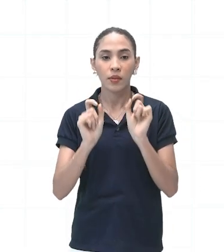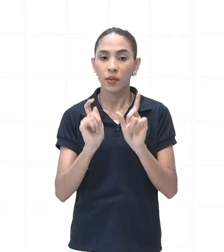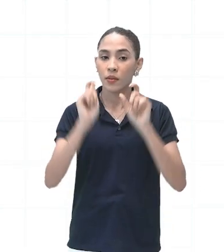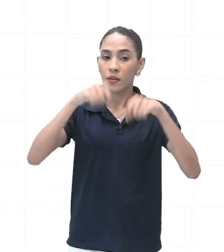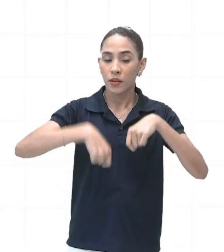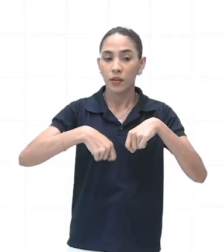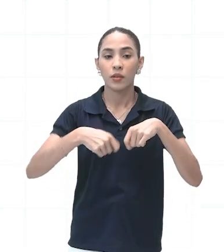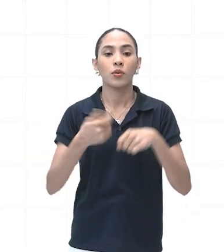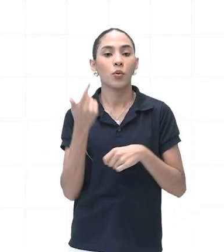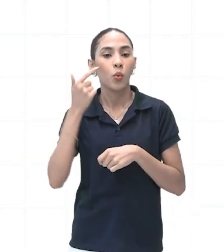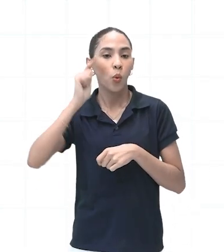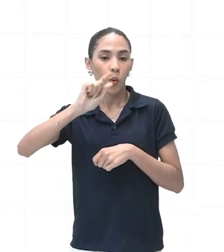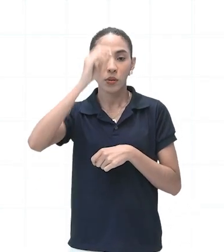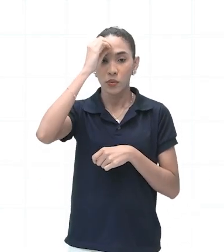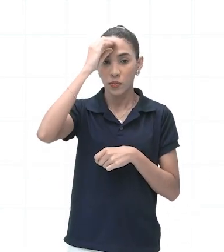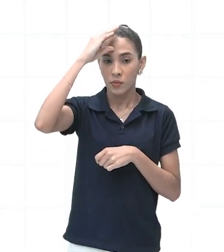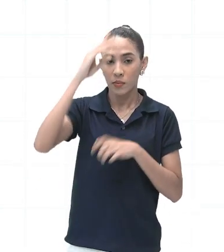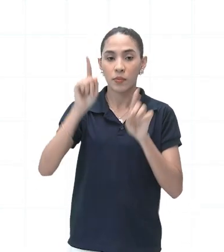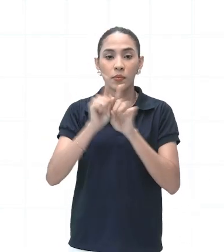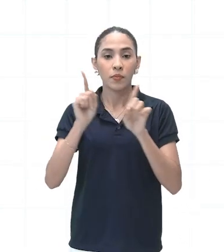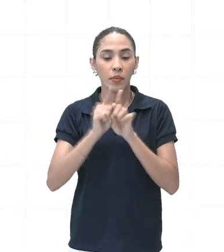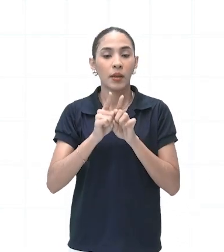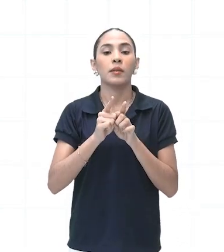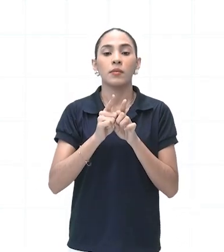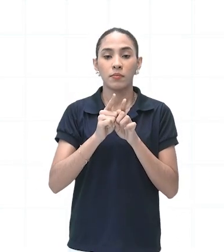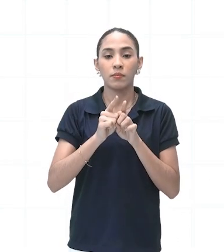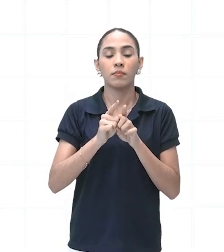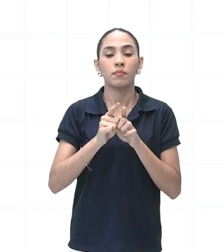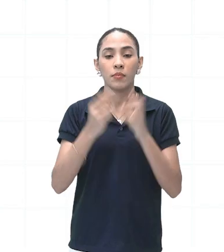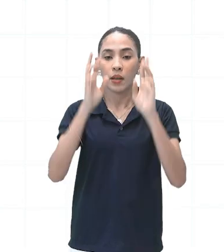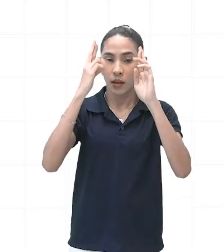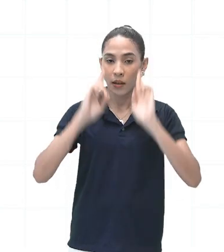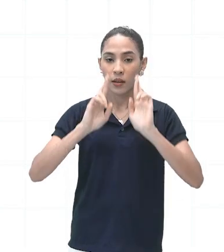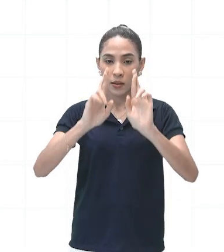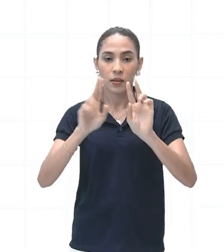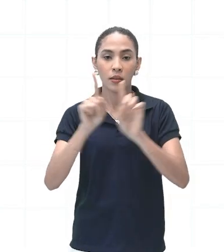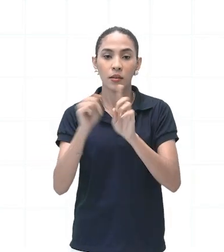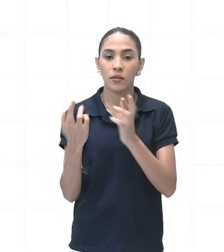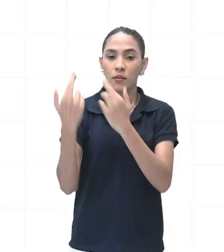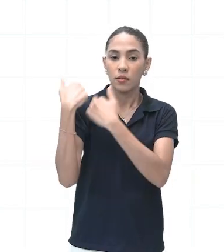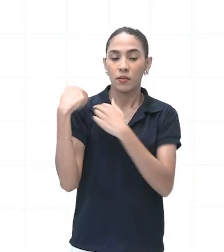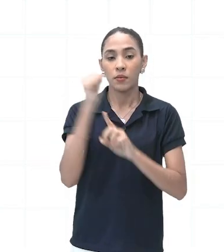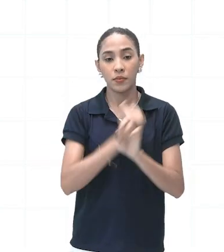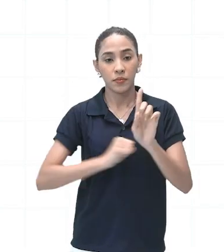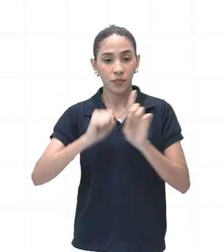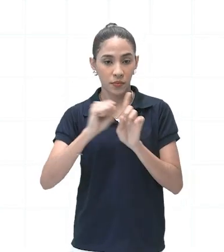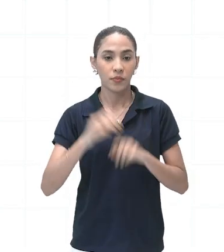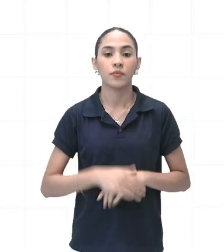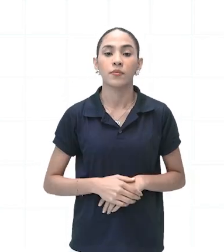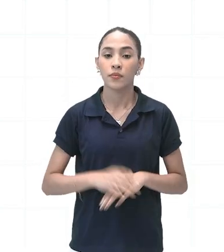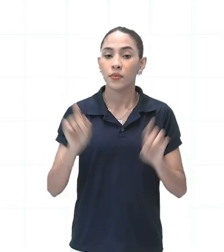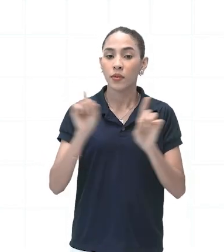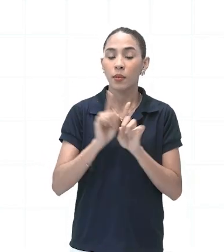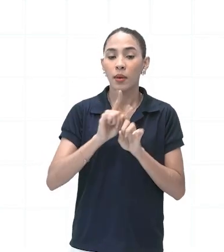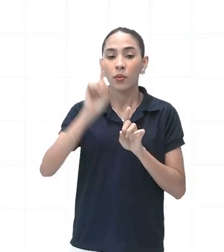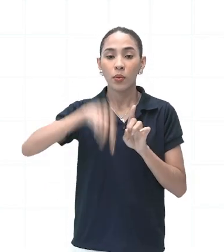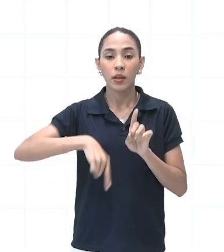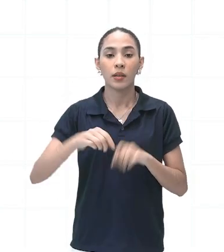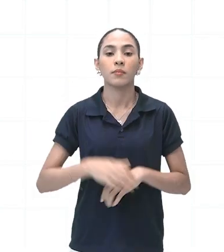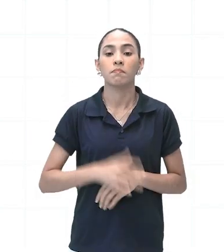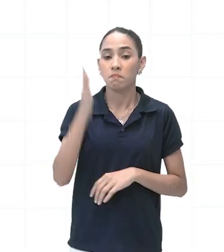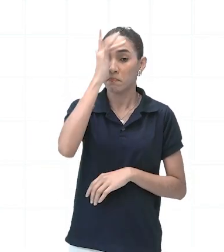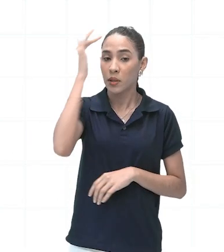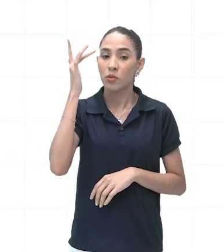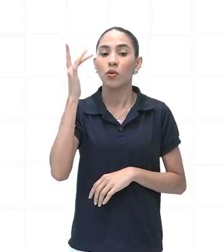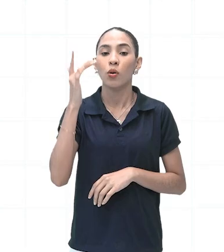sua capacidade de emitir juízo e seu senso de responsabilidade moral e social, e a tornar-se um membro útil